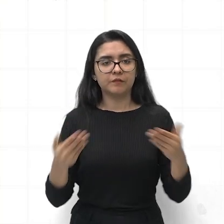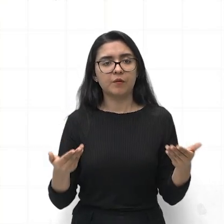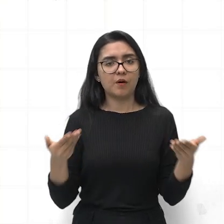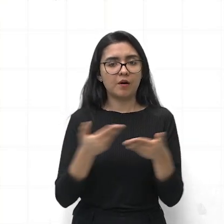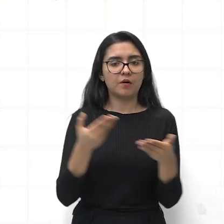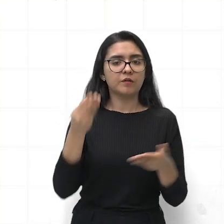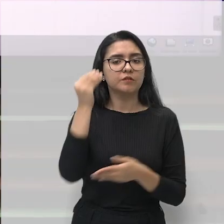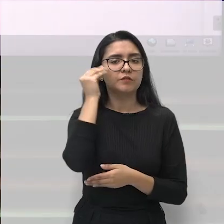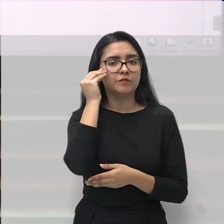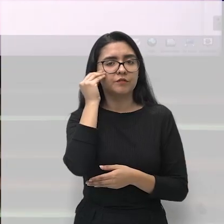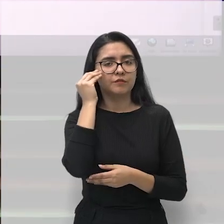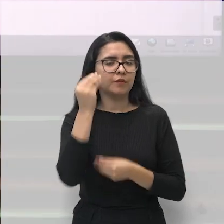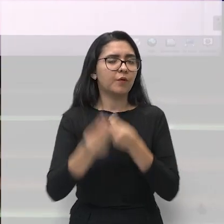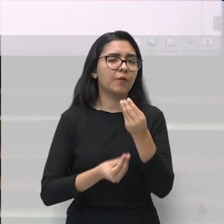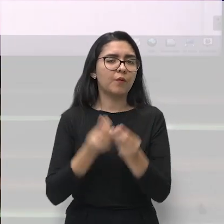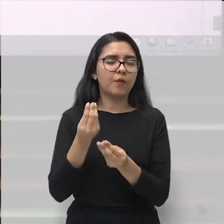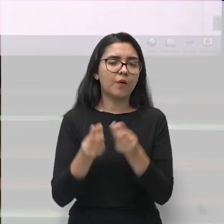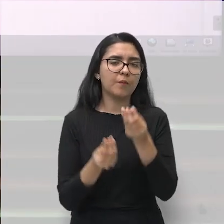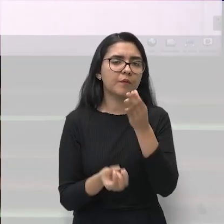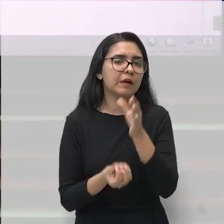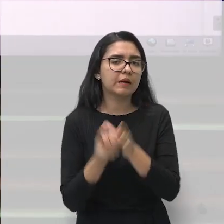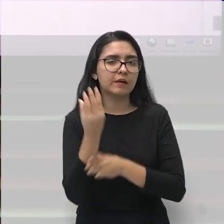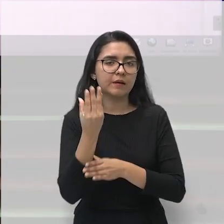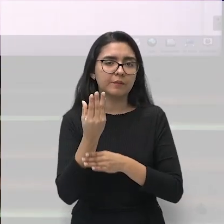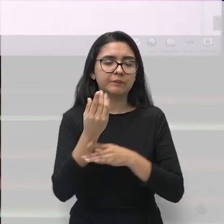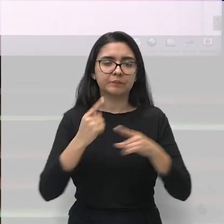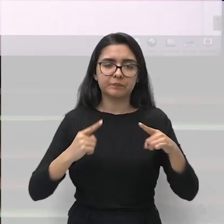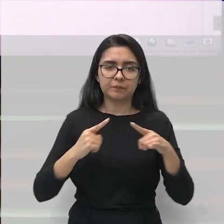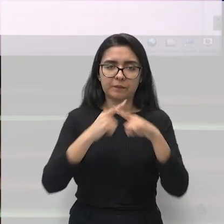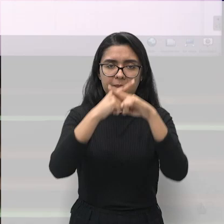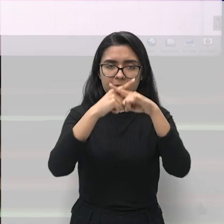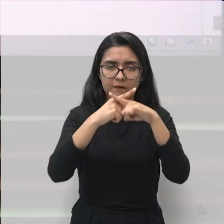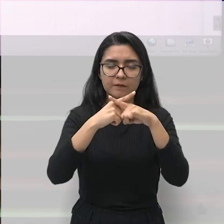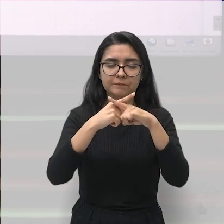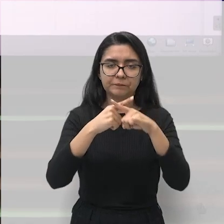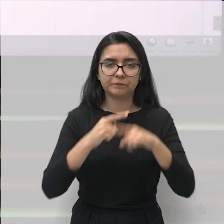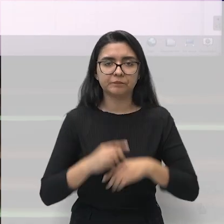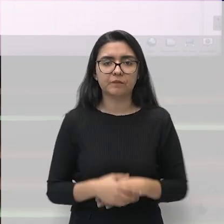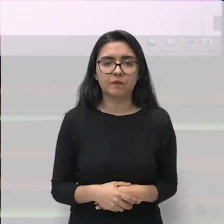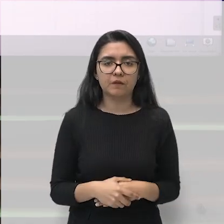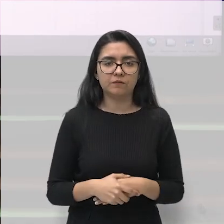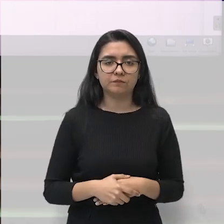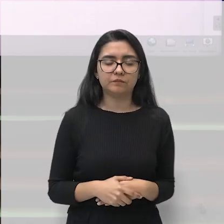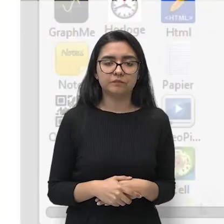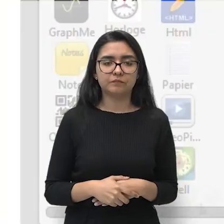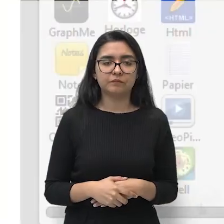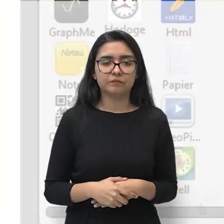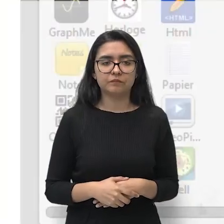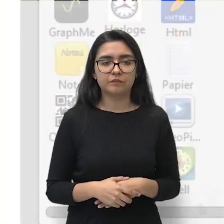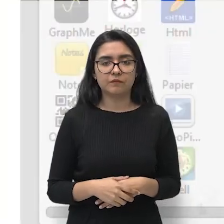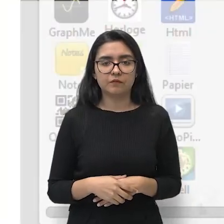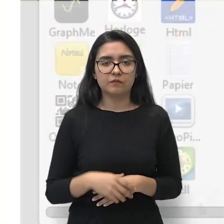agora como é que se constrói, como é que se obtém um par de retas perpendiculares.